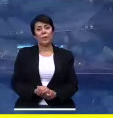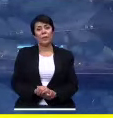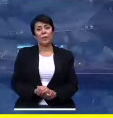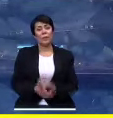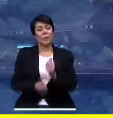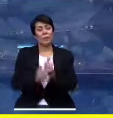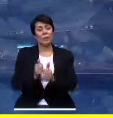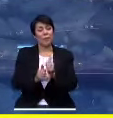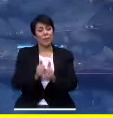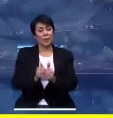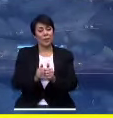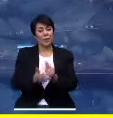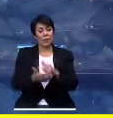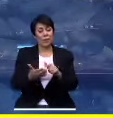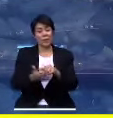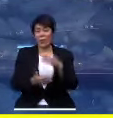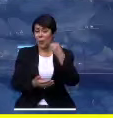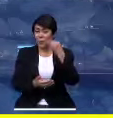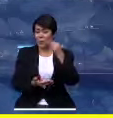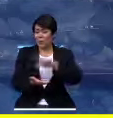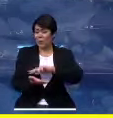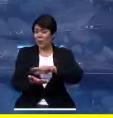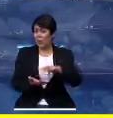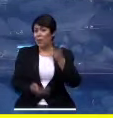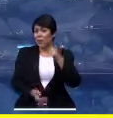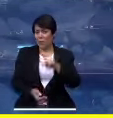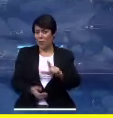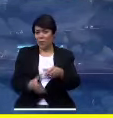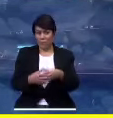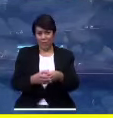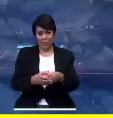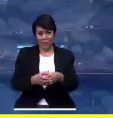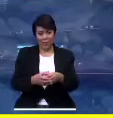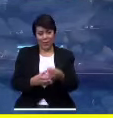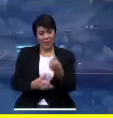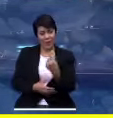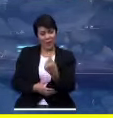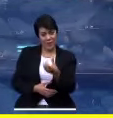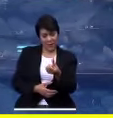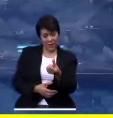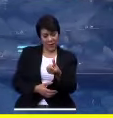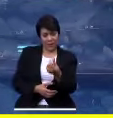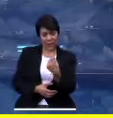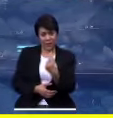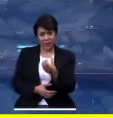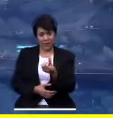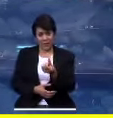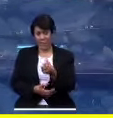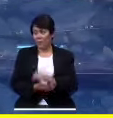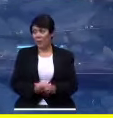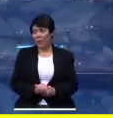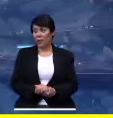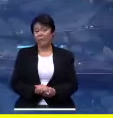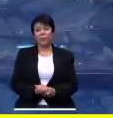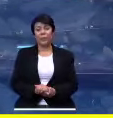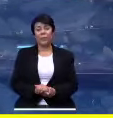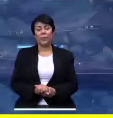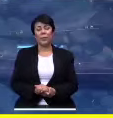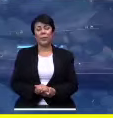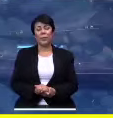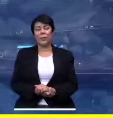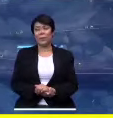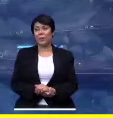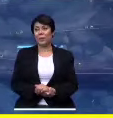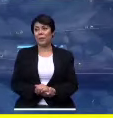Na Time Mania você tem muitas chances de ganhar também. Bola rosa, número 16. Rosa, 16. Você ganha